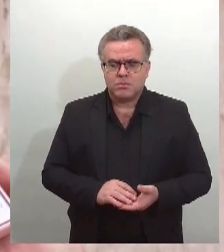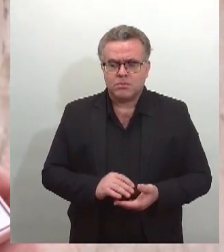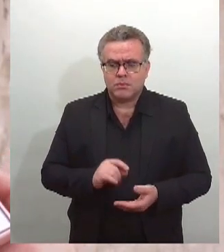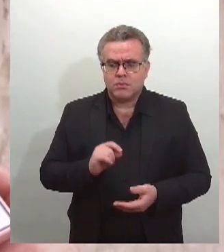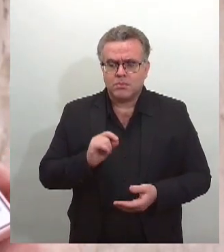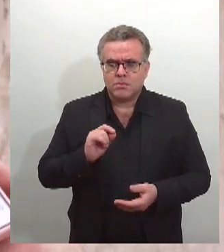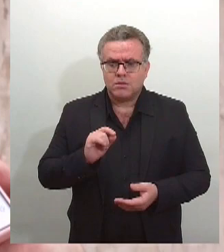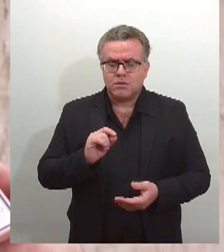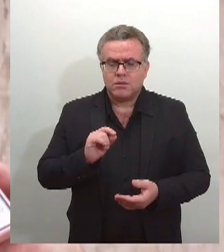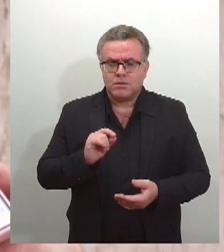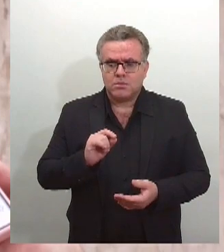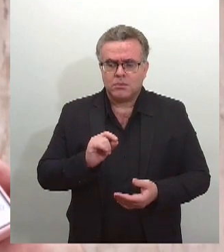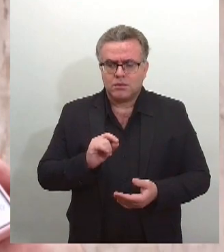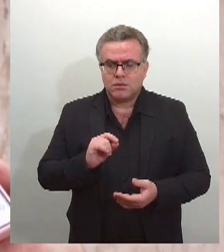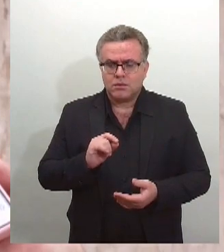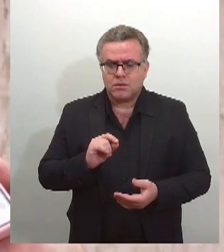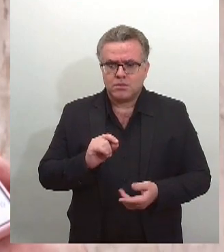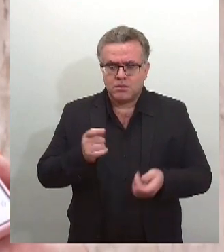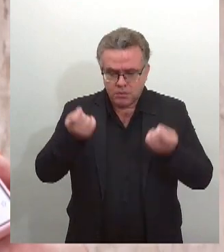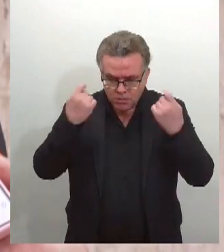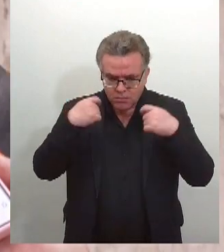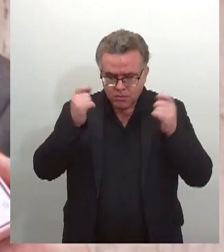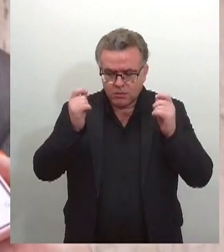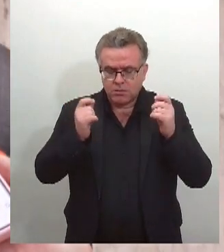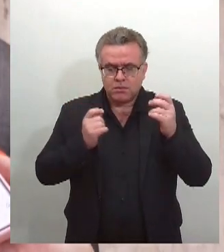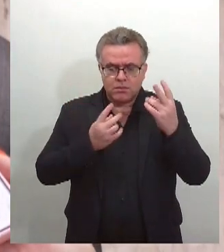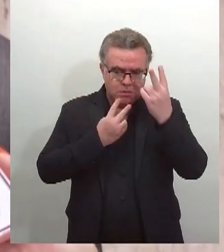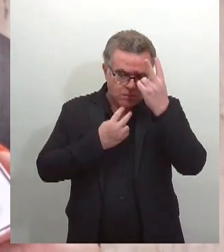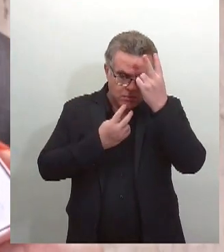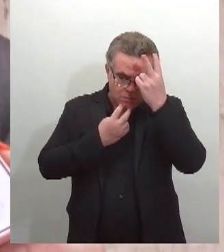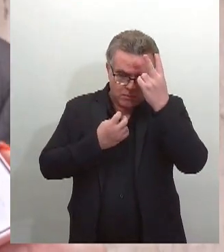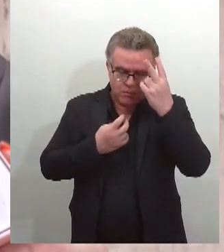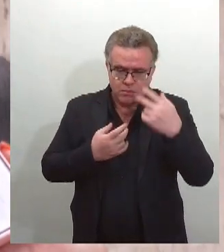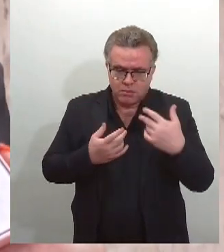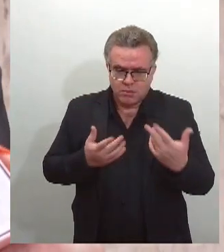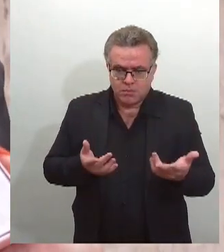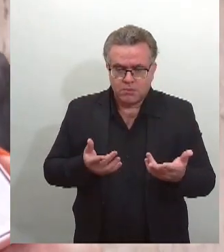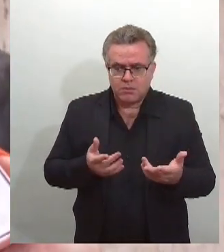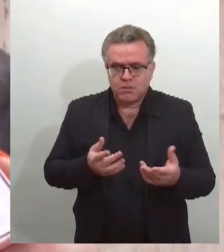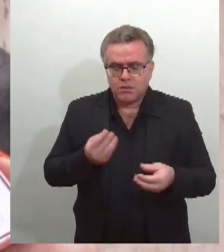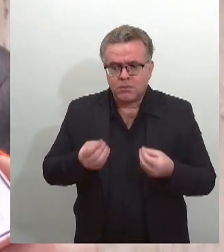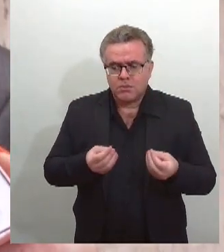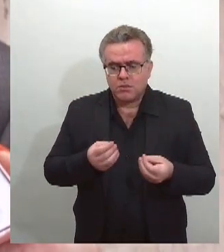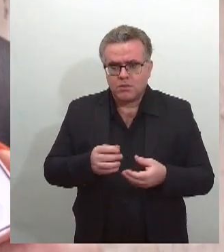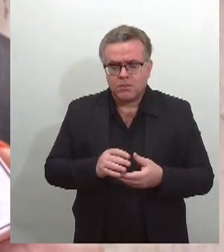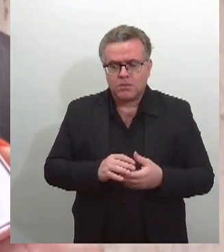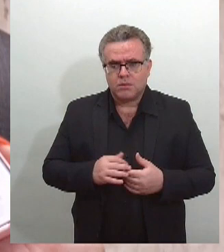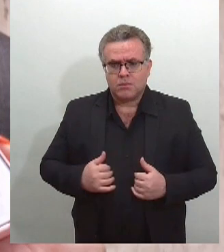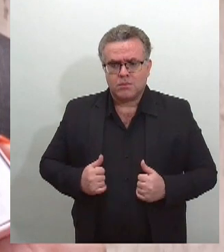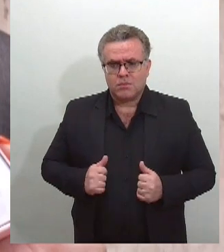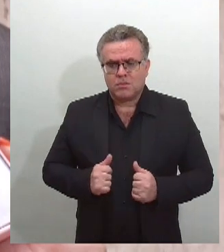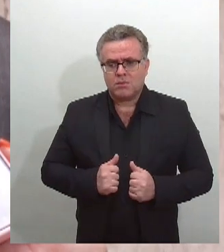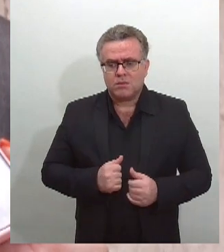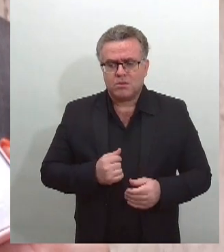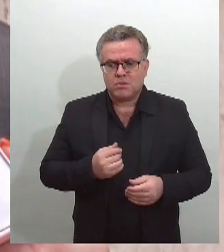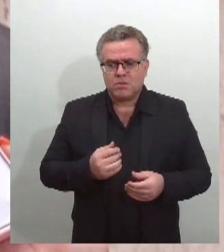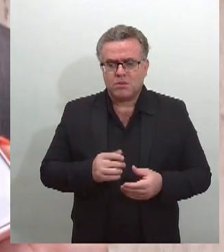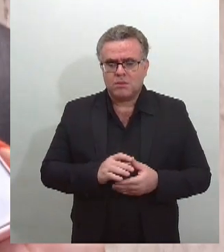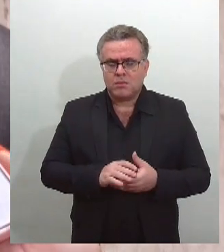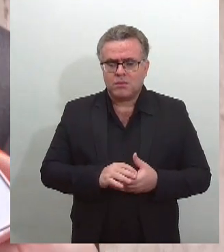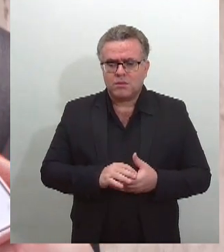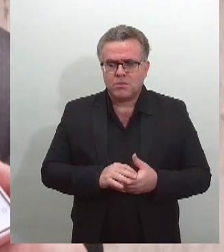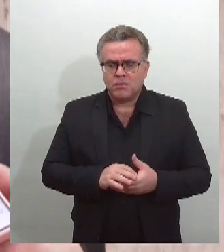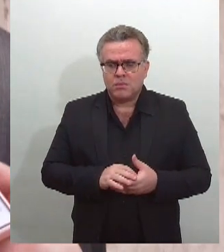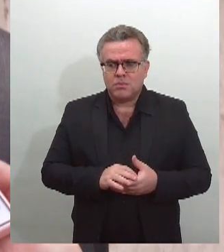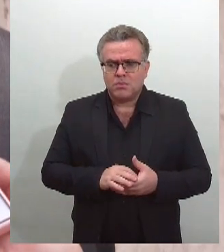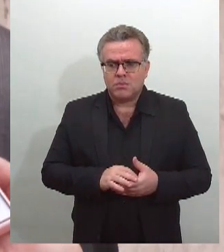ou a cabra, o bodinho para a feira, você já leva o dinheiro no bolso. Isso faz a nossa economia ser perene, ser uma economia